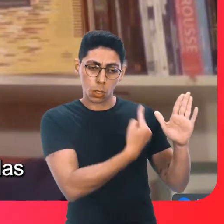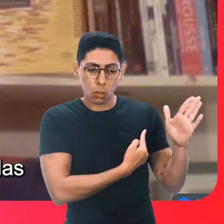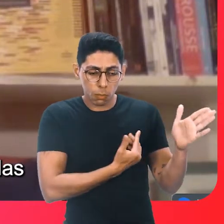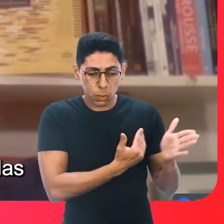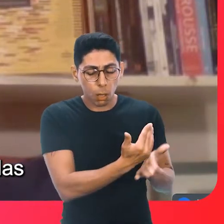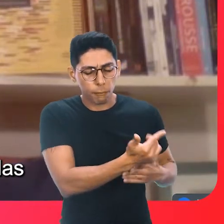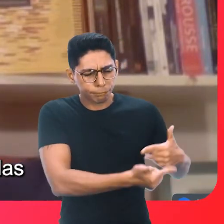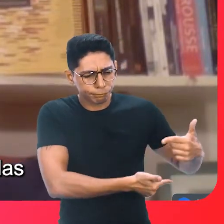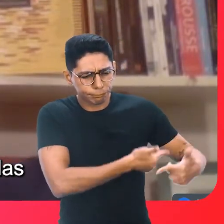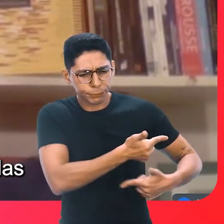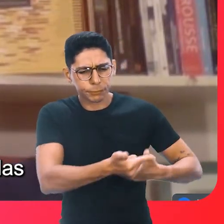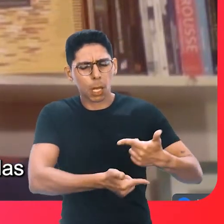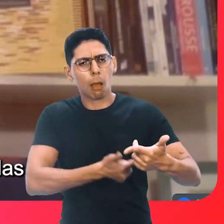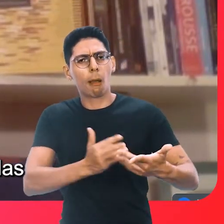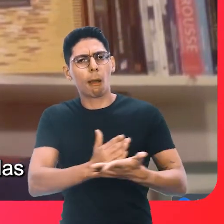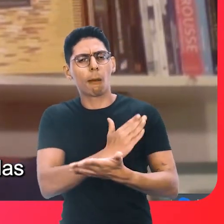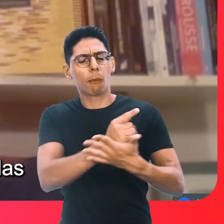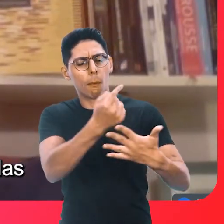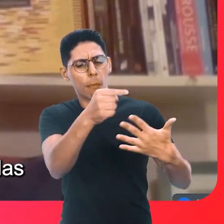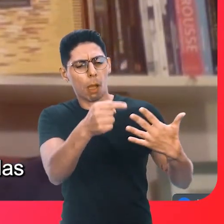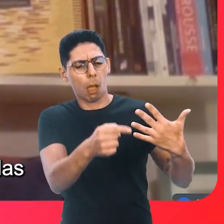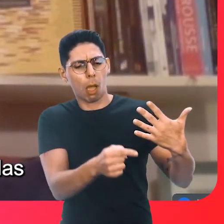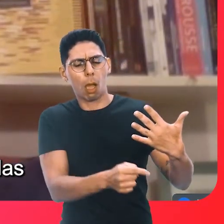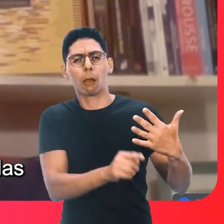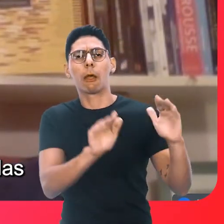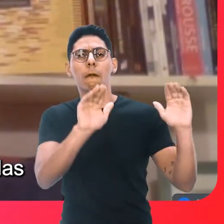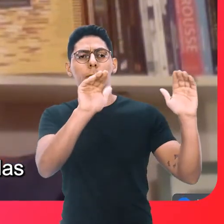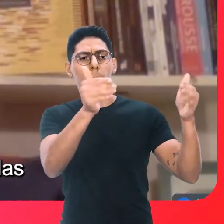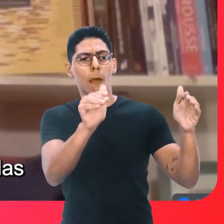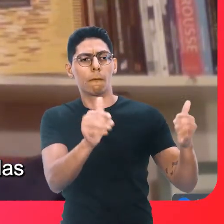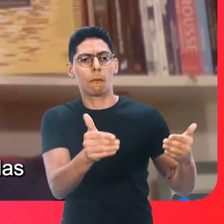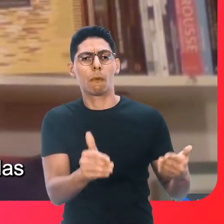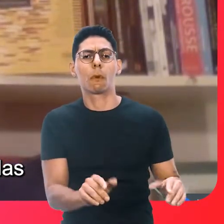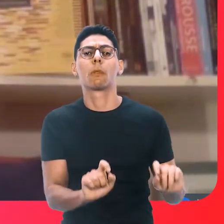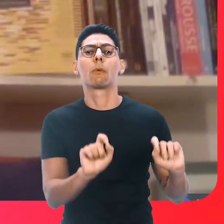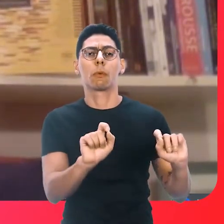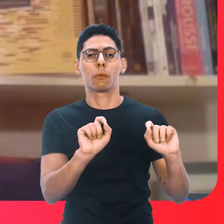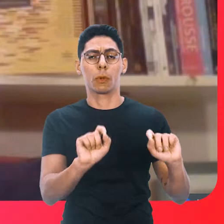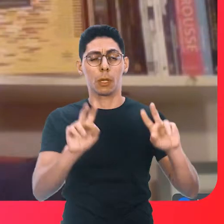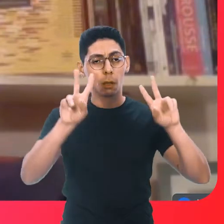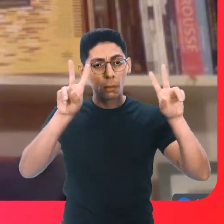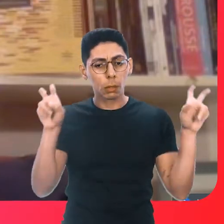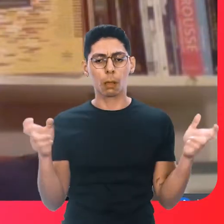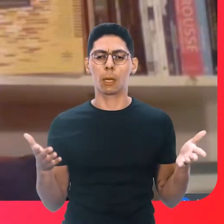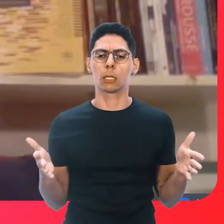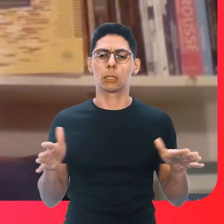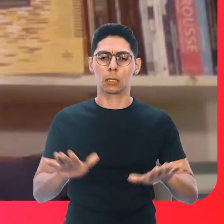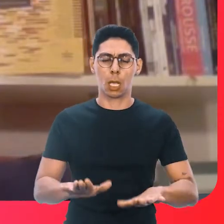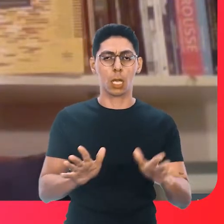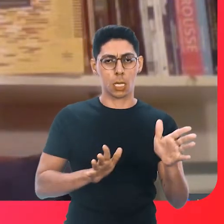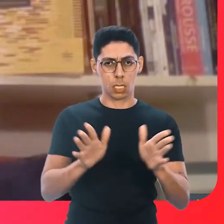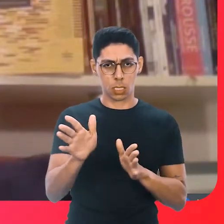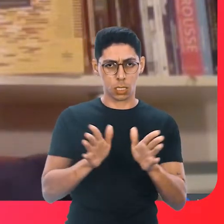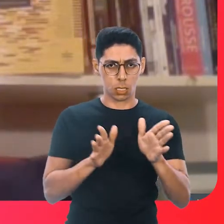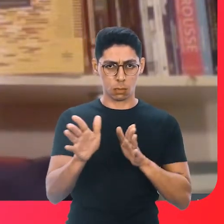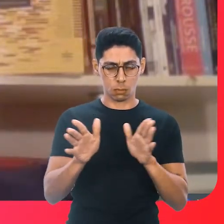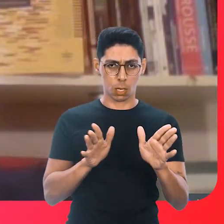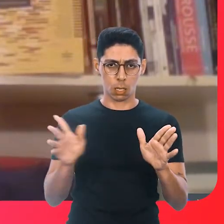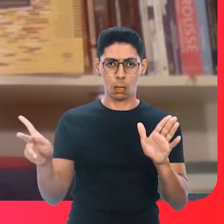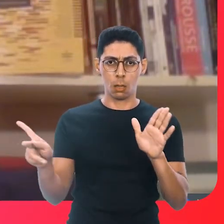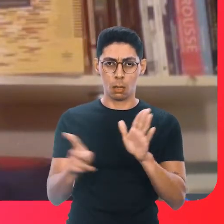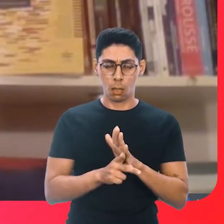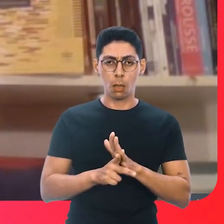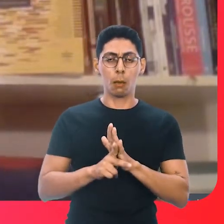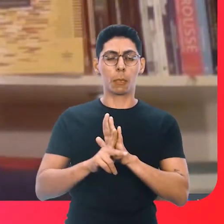algumas questões que eram muito focadas, Antônio, na acessibilidade. Na acessibilidade arquitetônica.